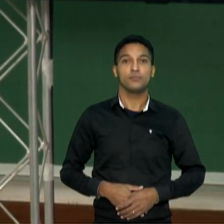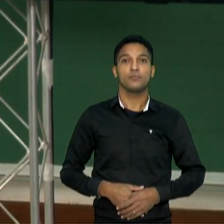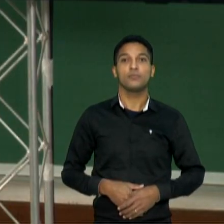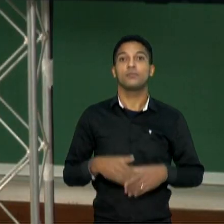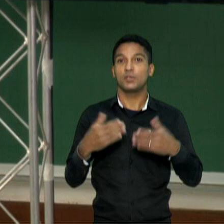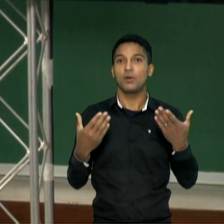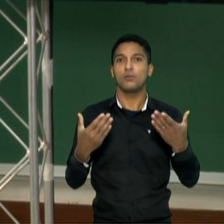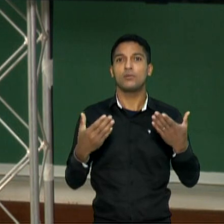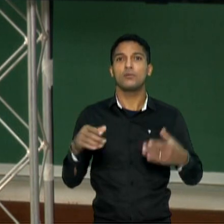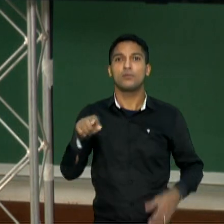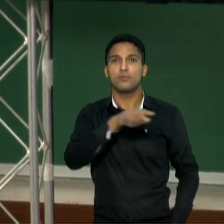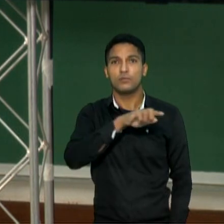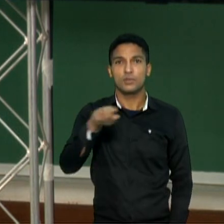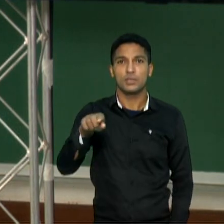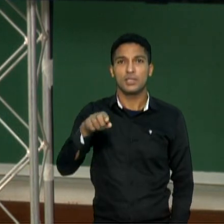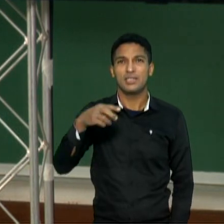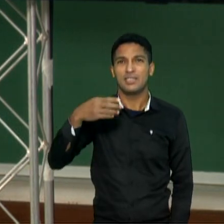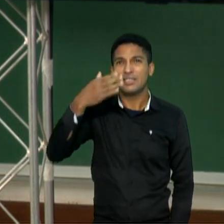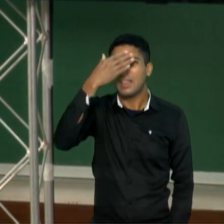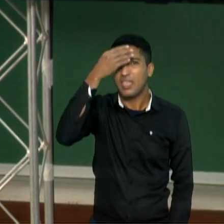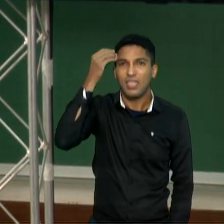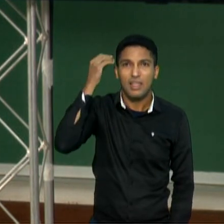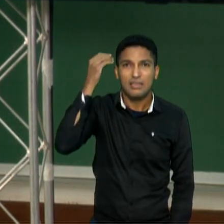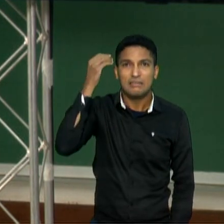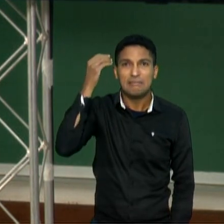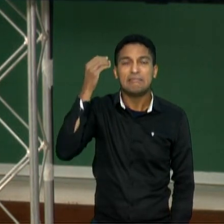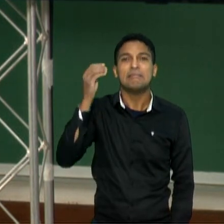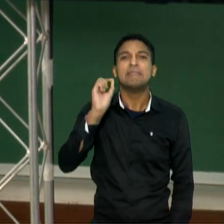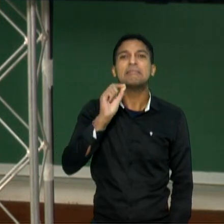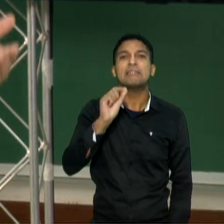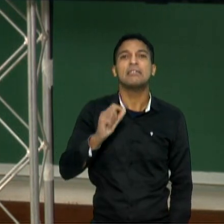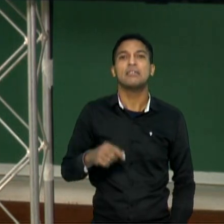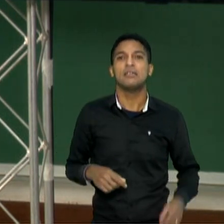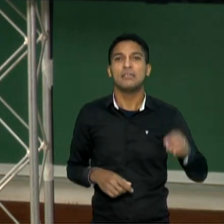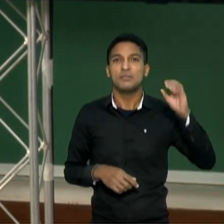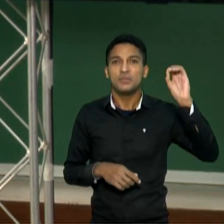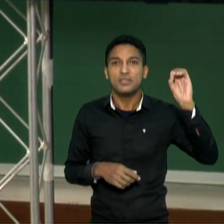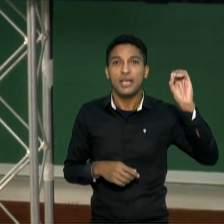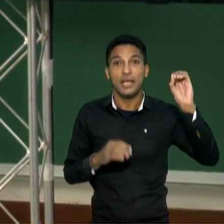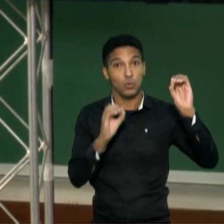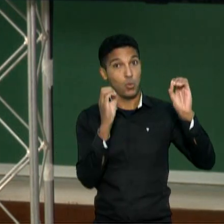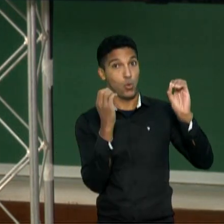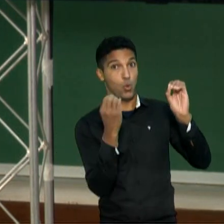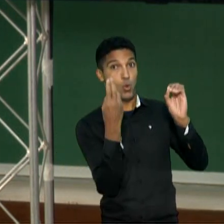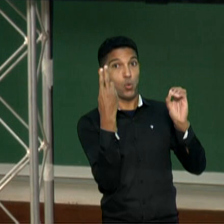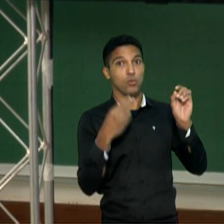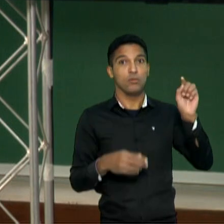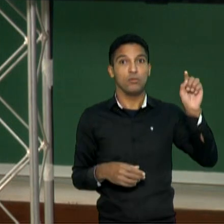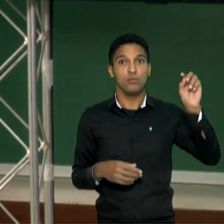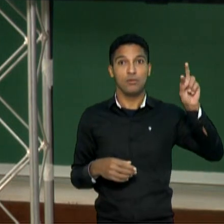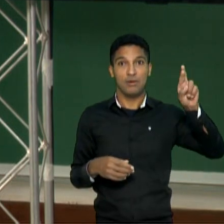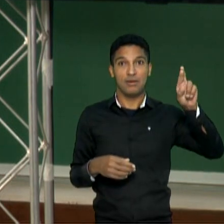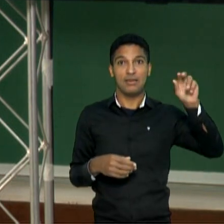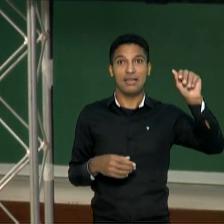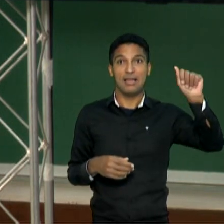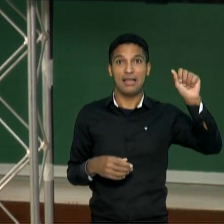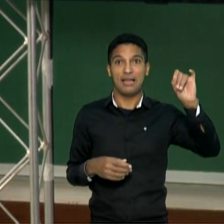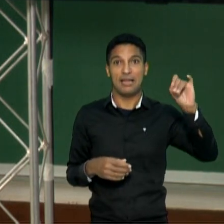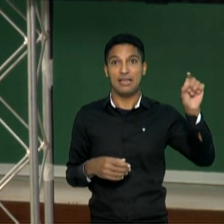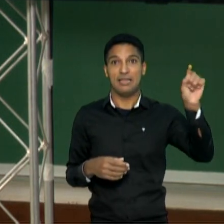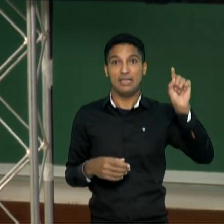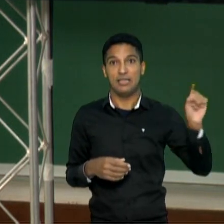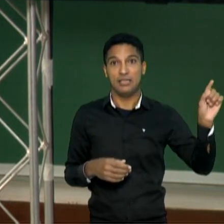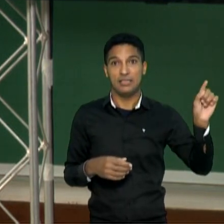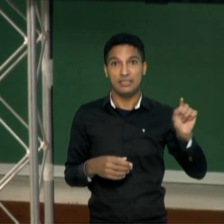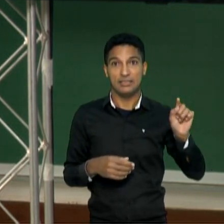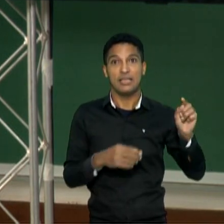para você que não lembra o que é o zero da função afim ou a raiz da função afim, porque isso é a mesma coisa, né?